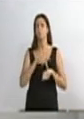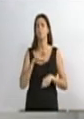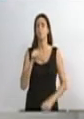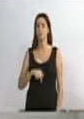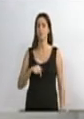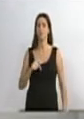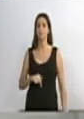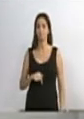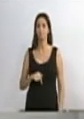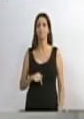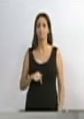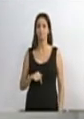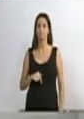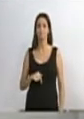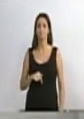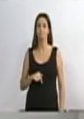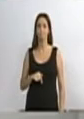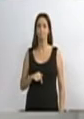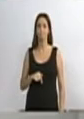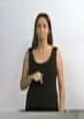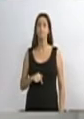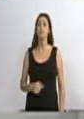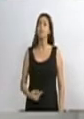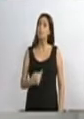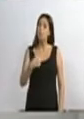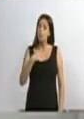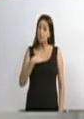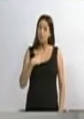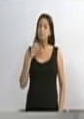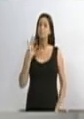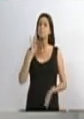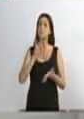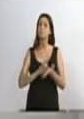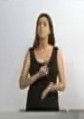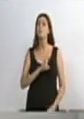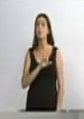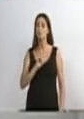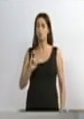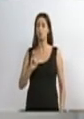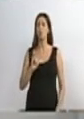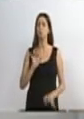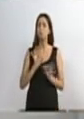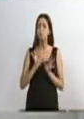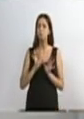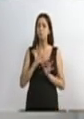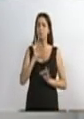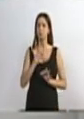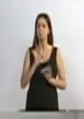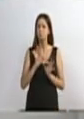Senhores, eu vou fazer um breve